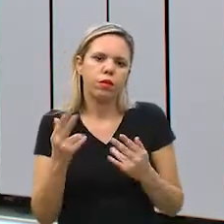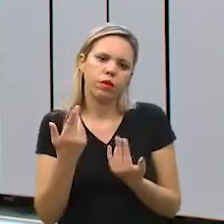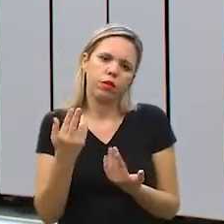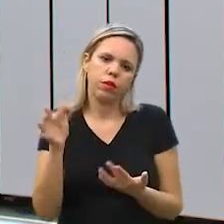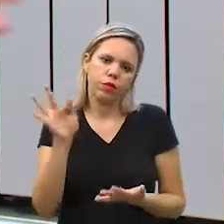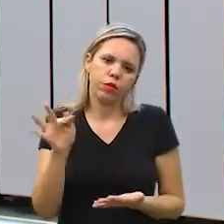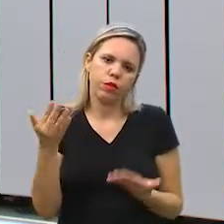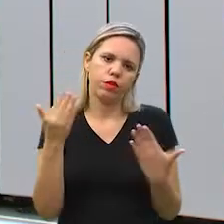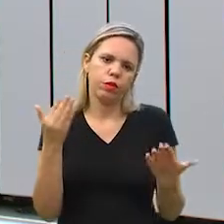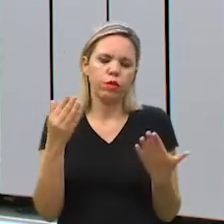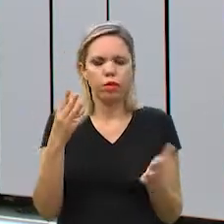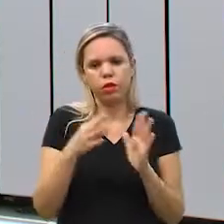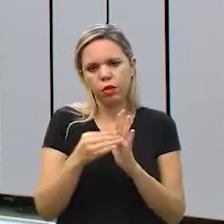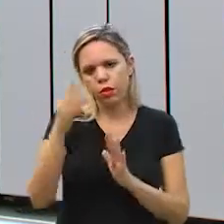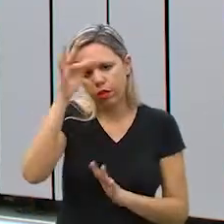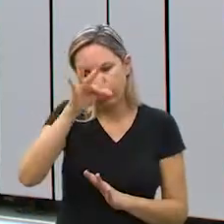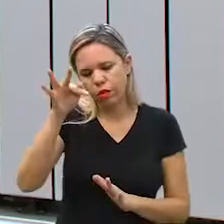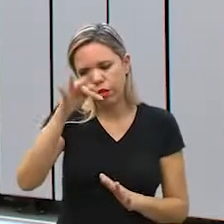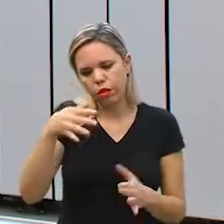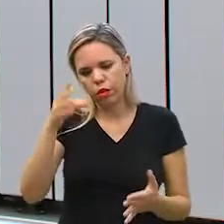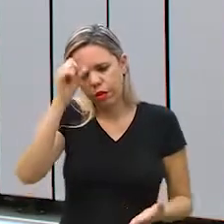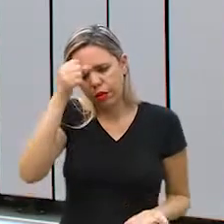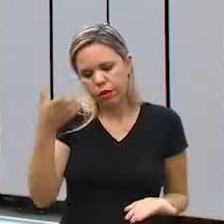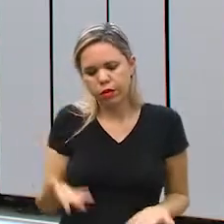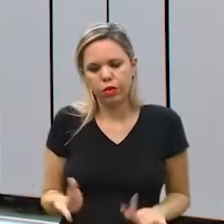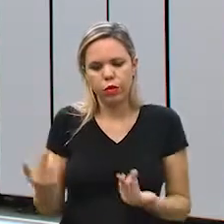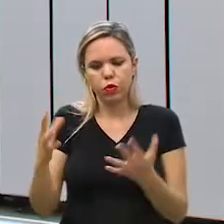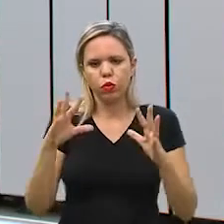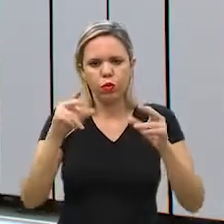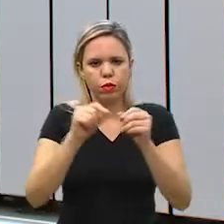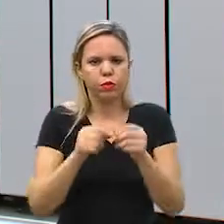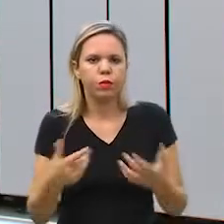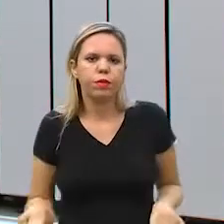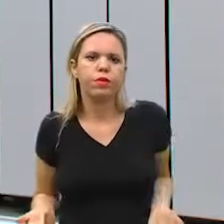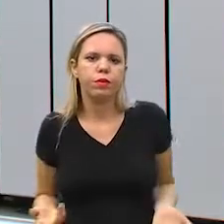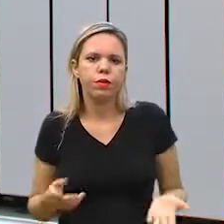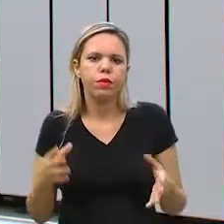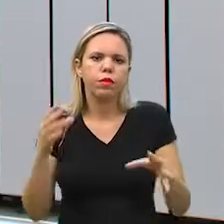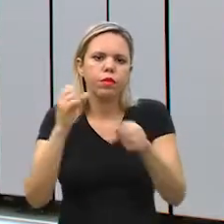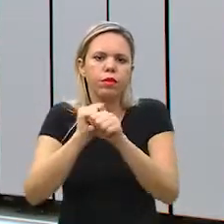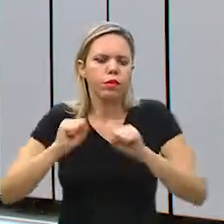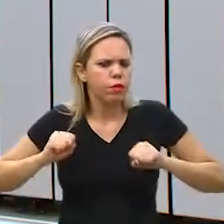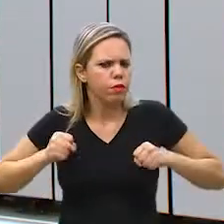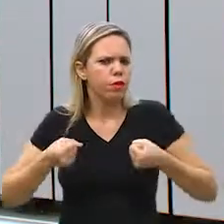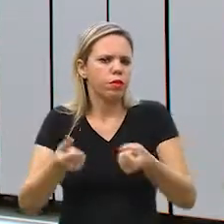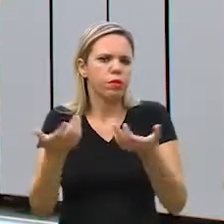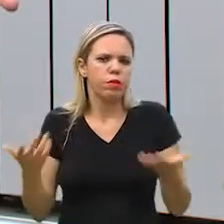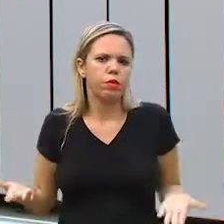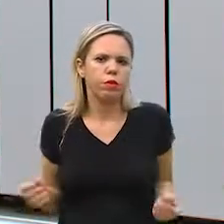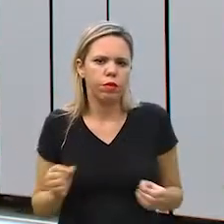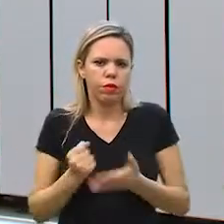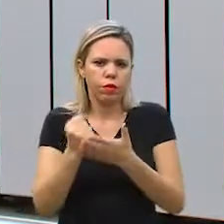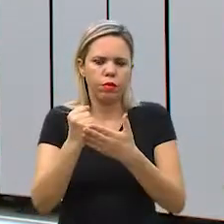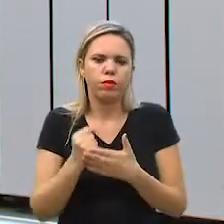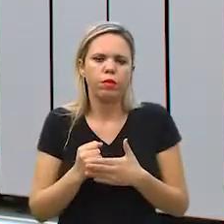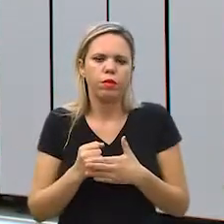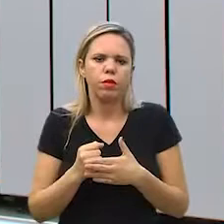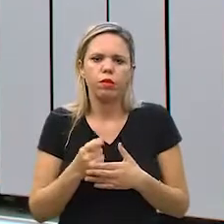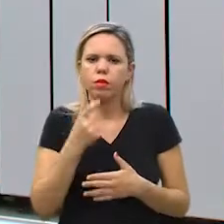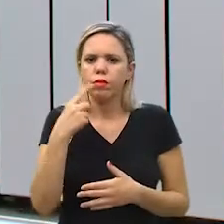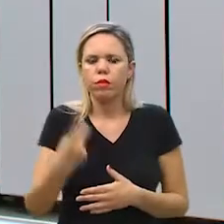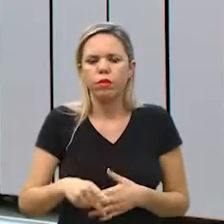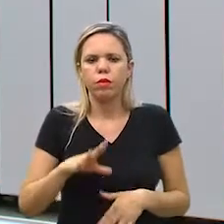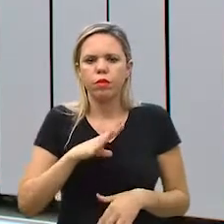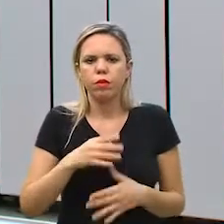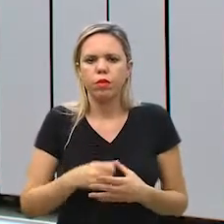faculdade, né? A gente faz escola e vem para a faculdade, é tudo um aprendizado. A gente somar esforços para poder ajudar o povo campineiro, ajudar